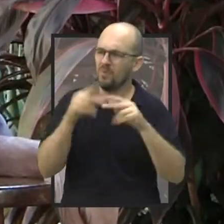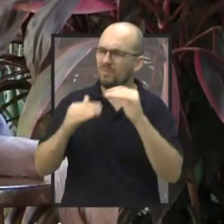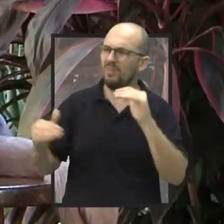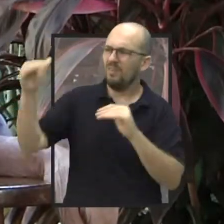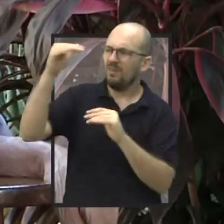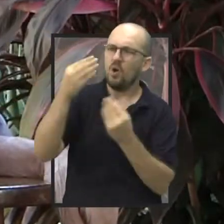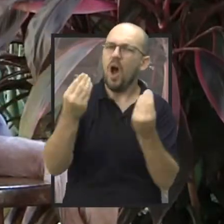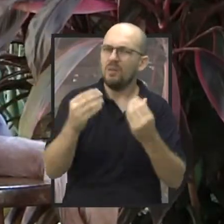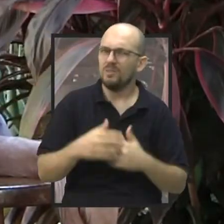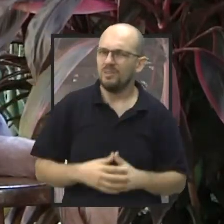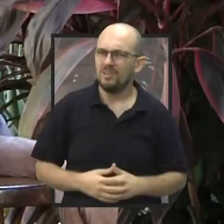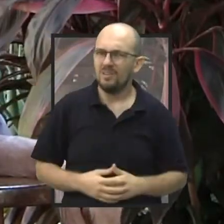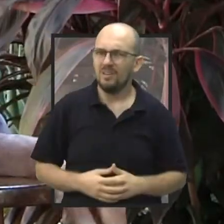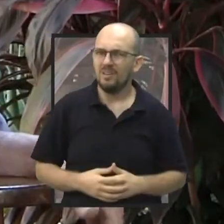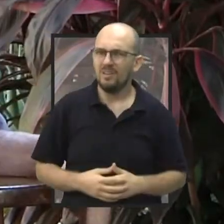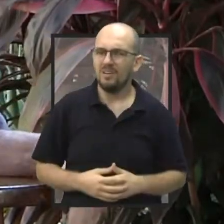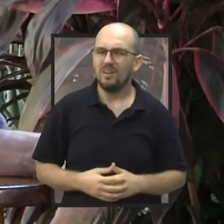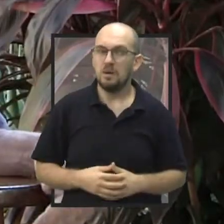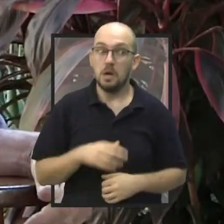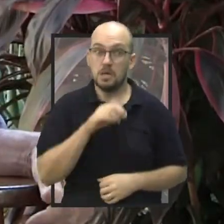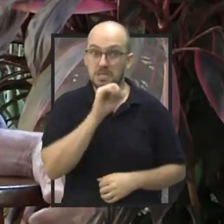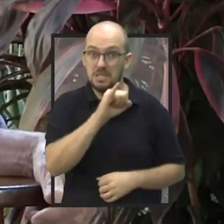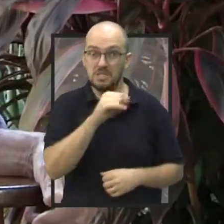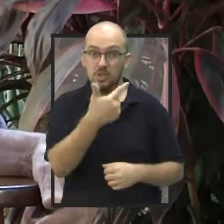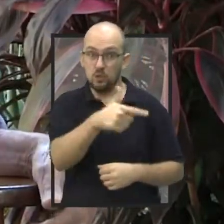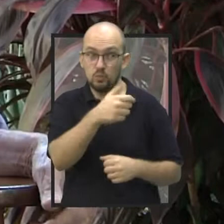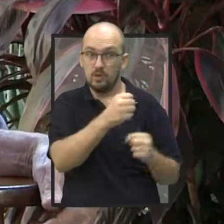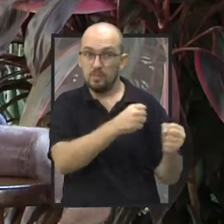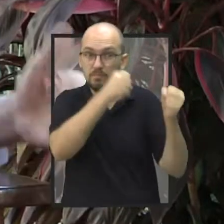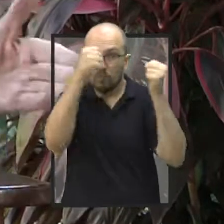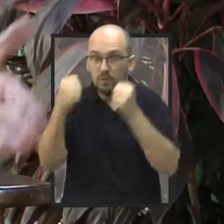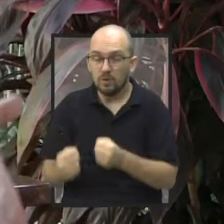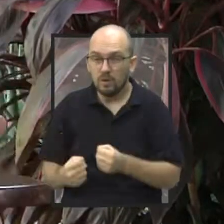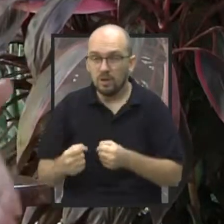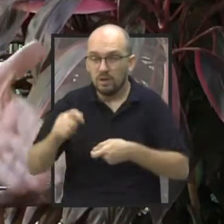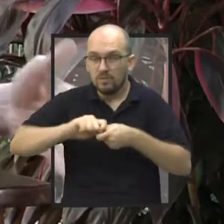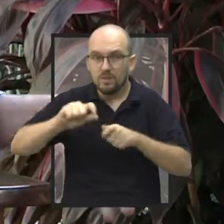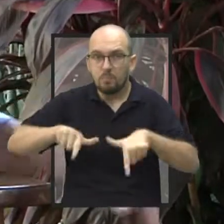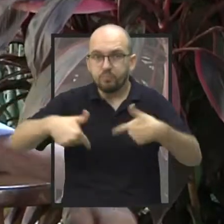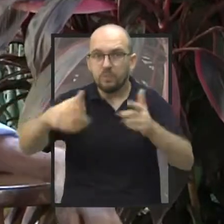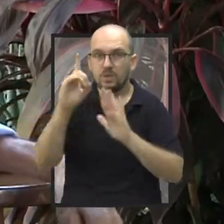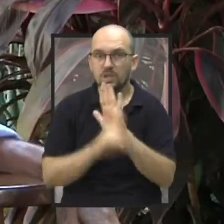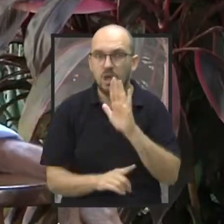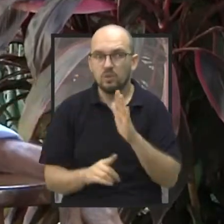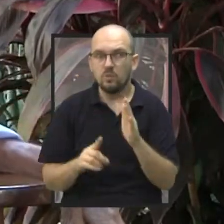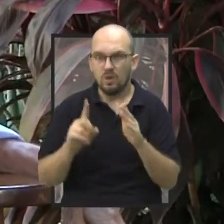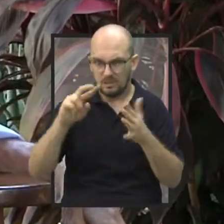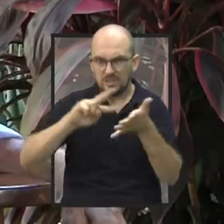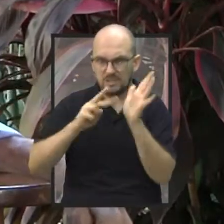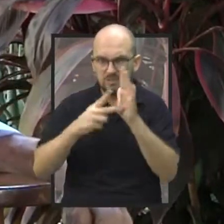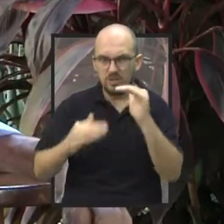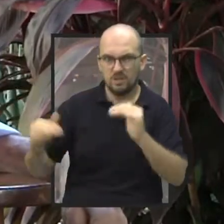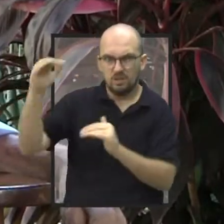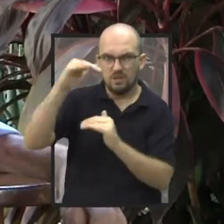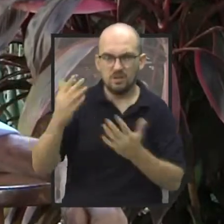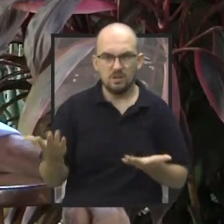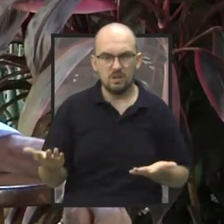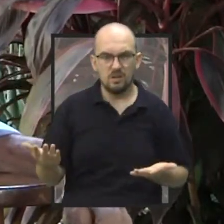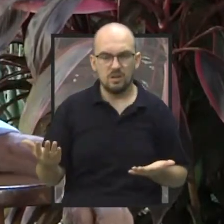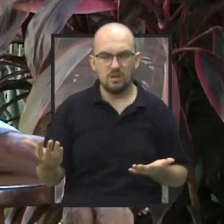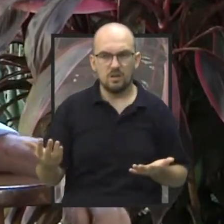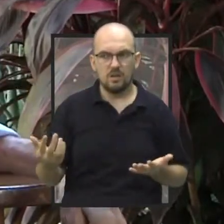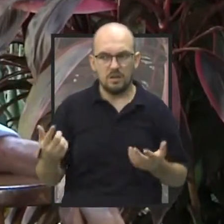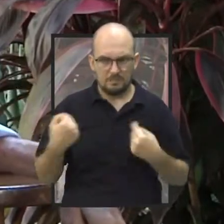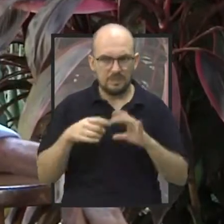essa? Quando ele não tem poder para executar os direitos dele. Precisa ser